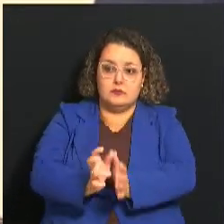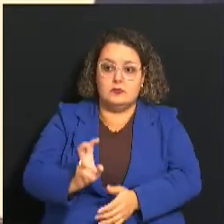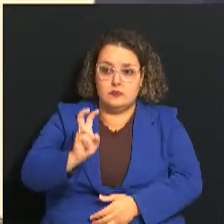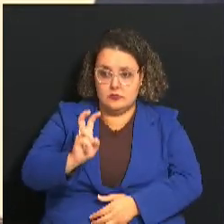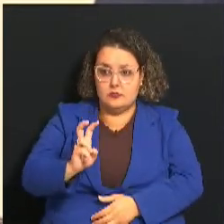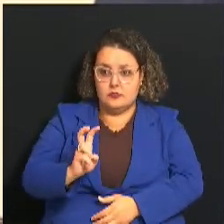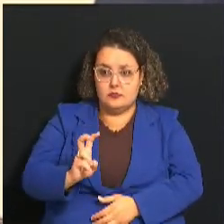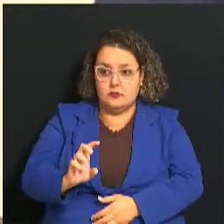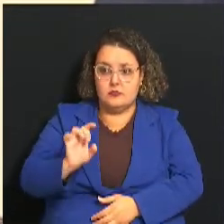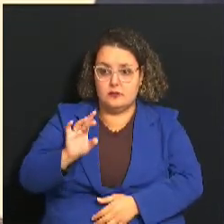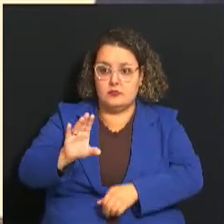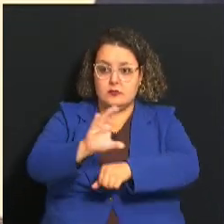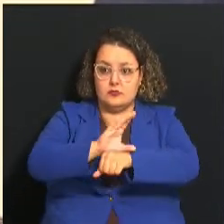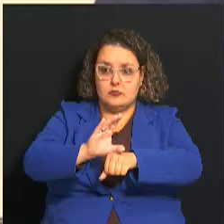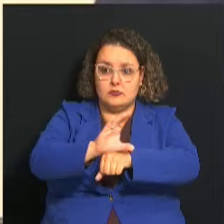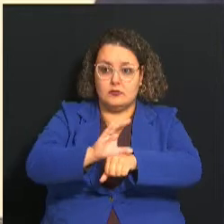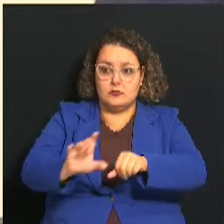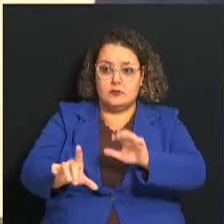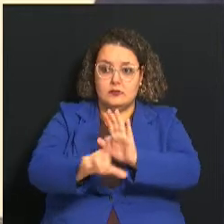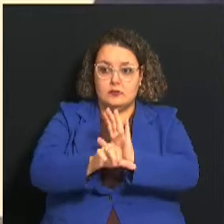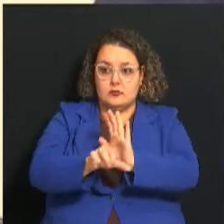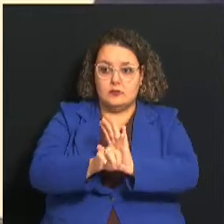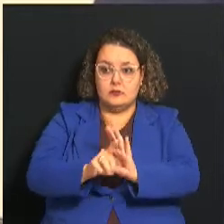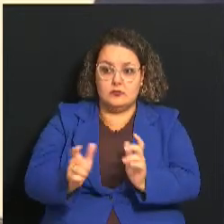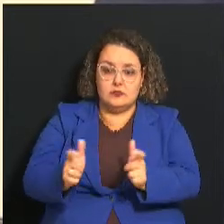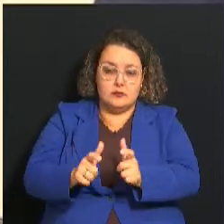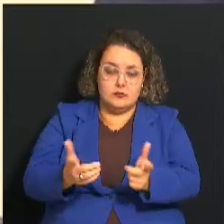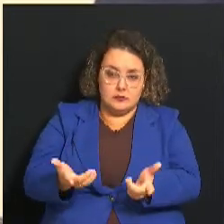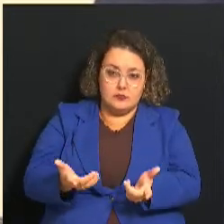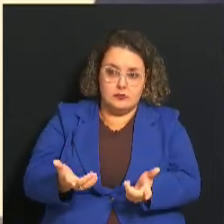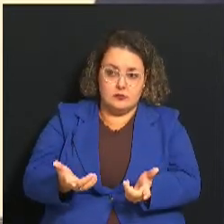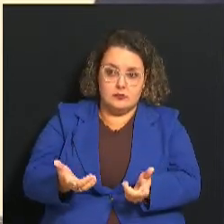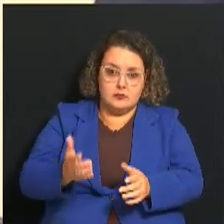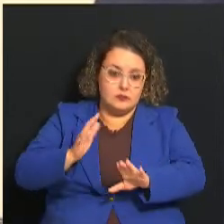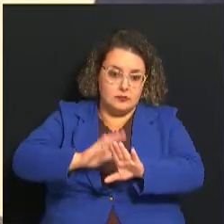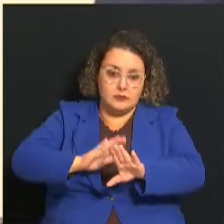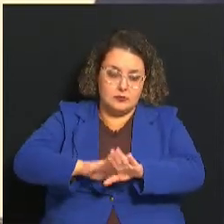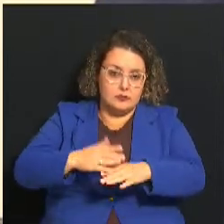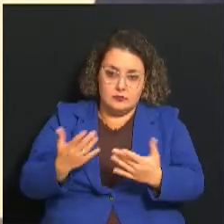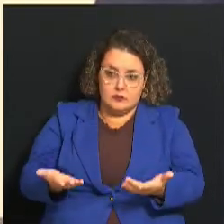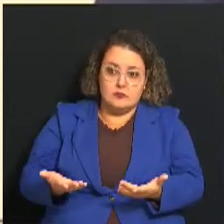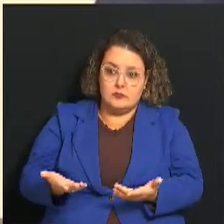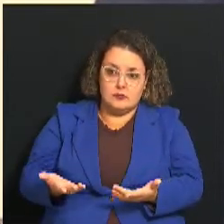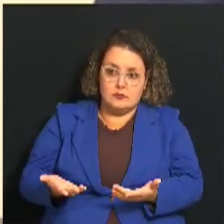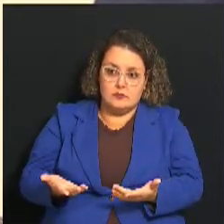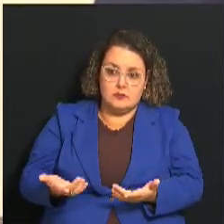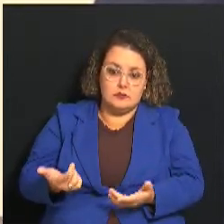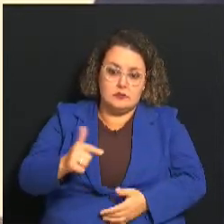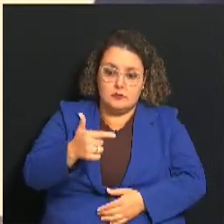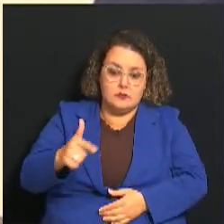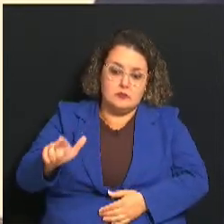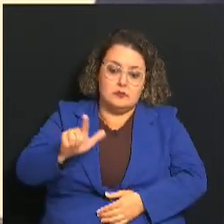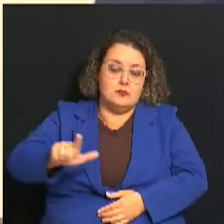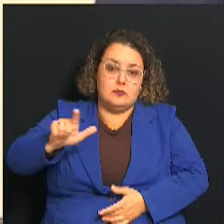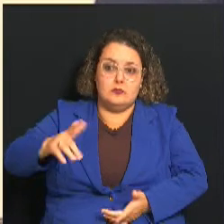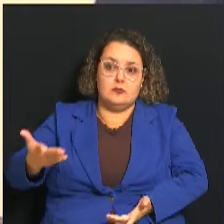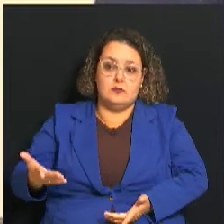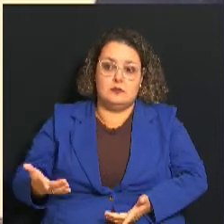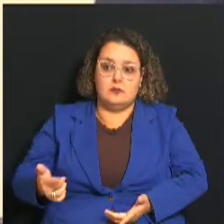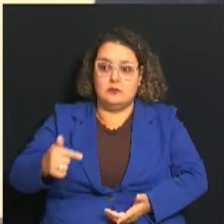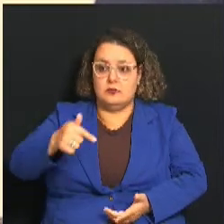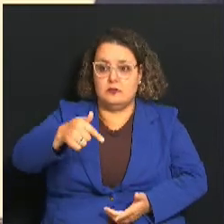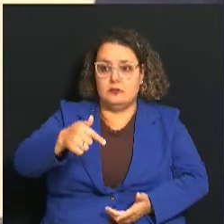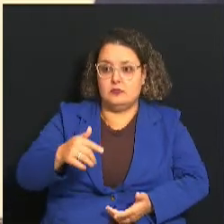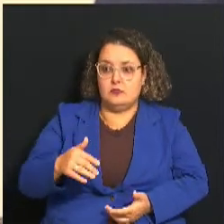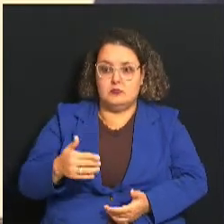de Constituição e Legalidade. Então foi para reproduzir algo que é uma prática, não tem uma lógica. Se quiser botar 7, se mais quiserem,